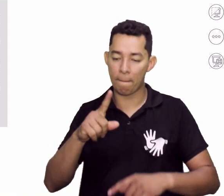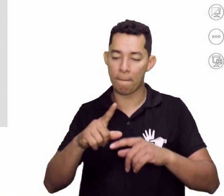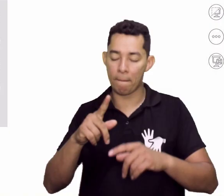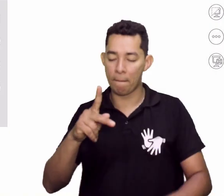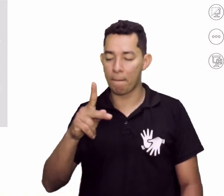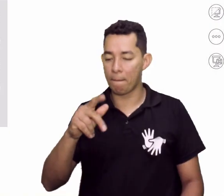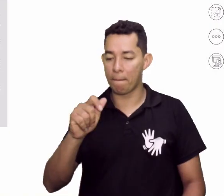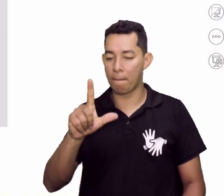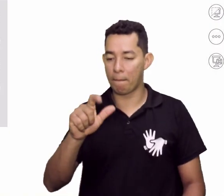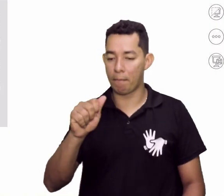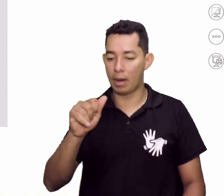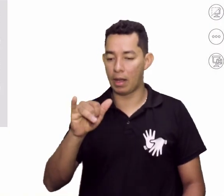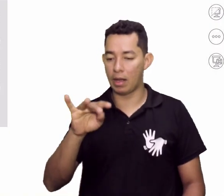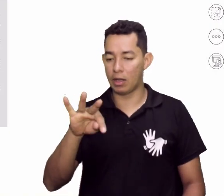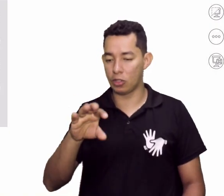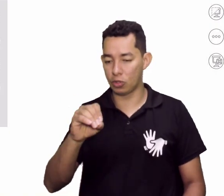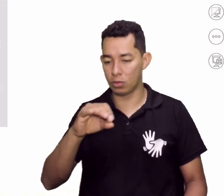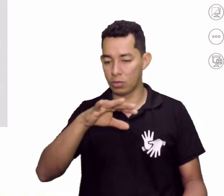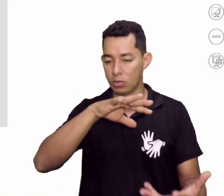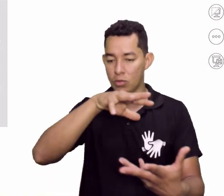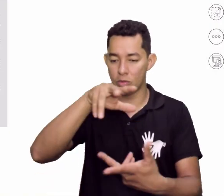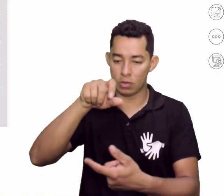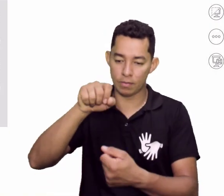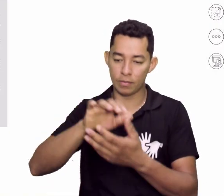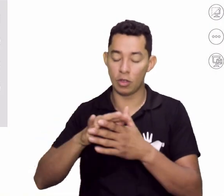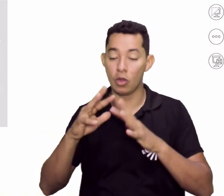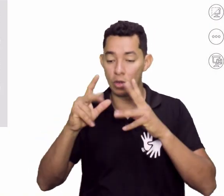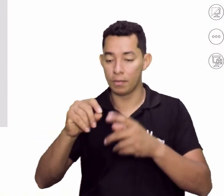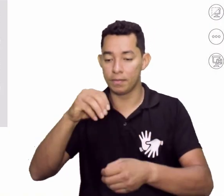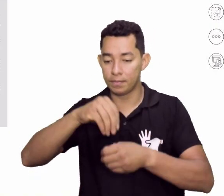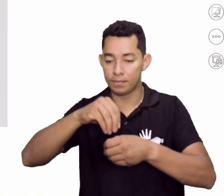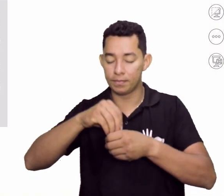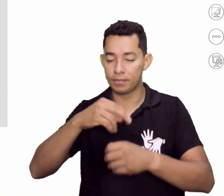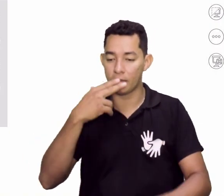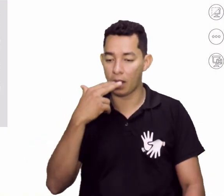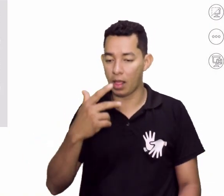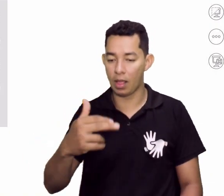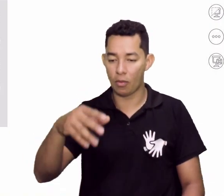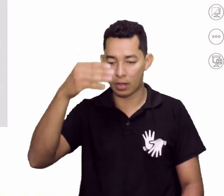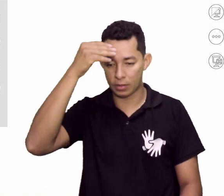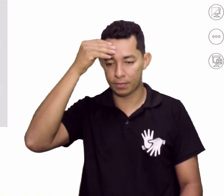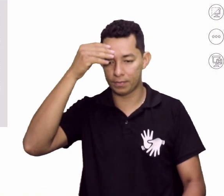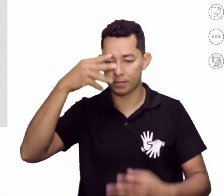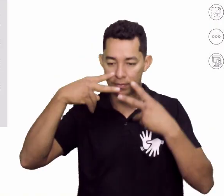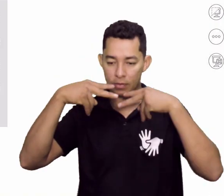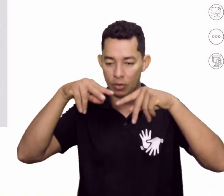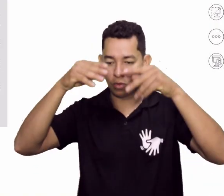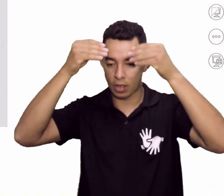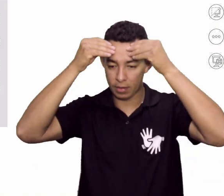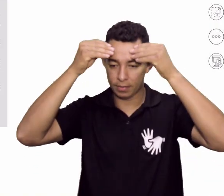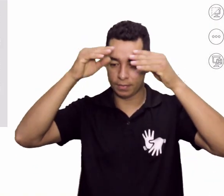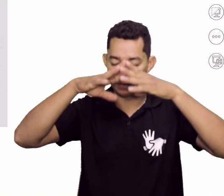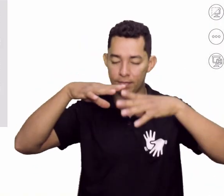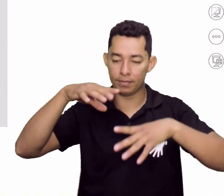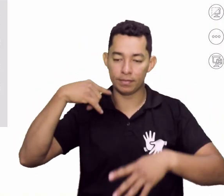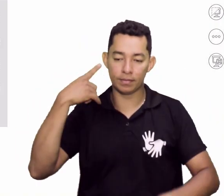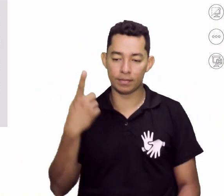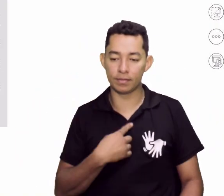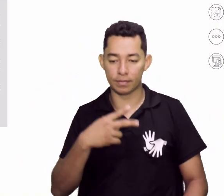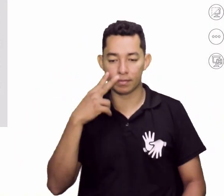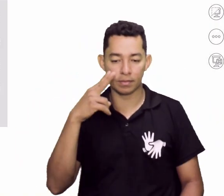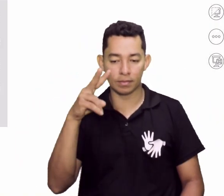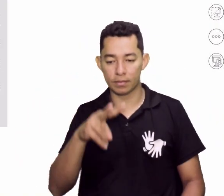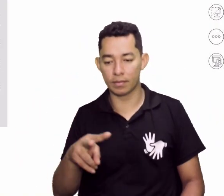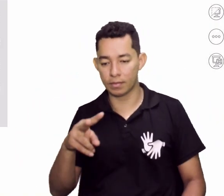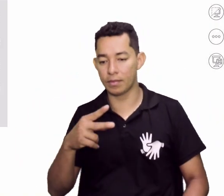né? Tudo faz parte da linguagem, né? Tudo faz parte da leitura que a gente vai fazendo. A gente vai